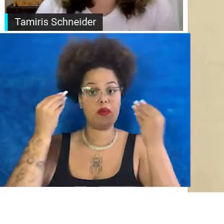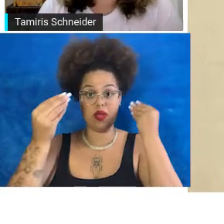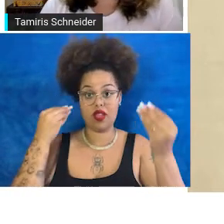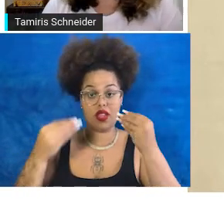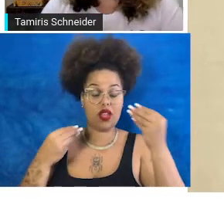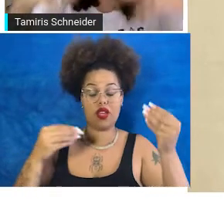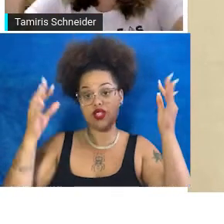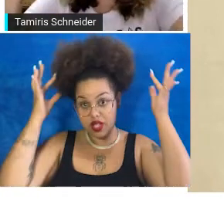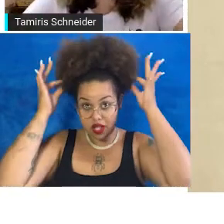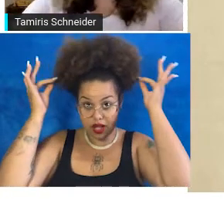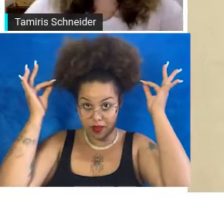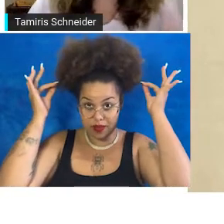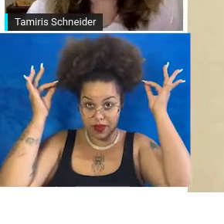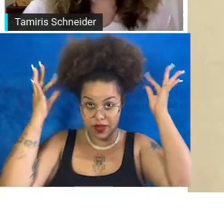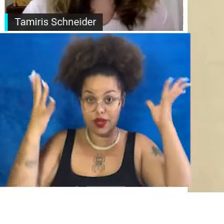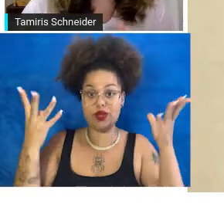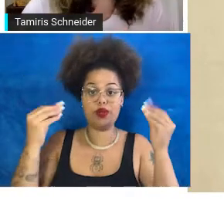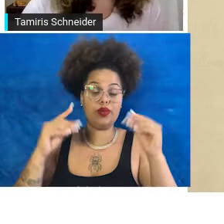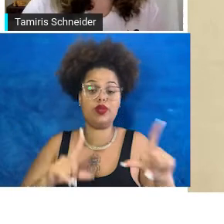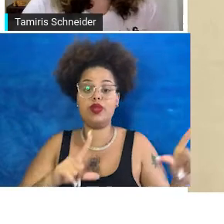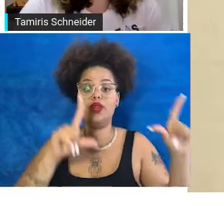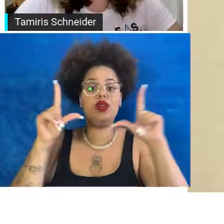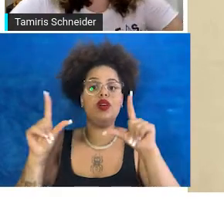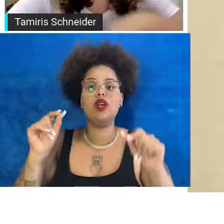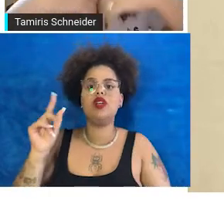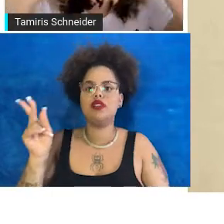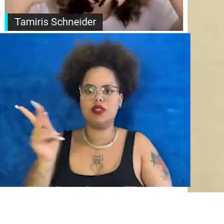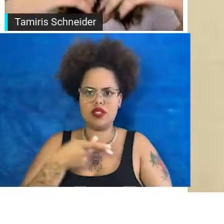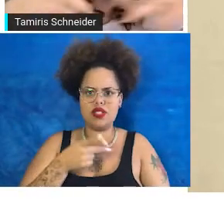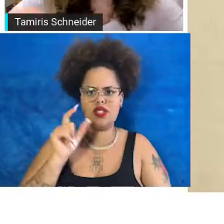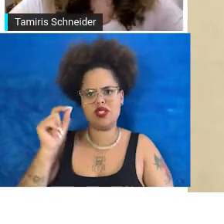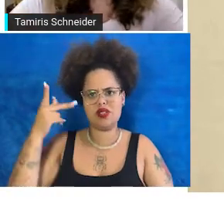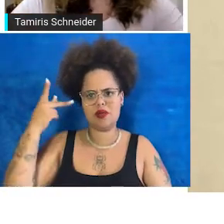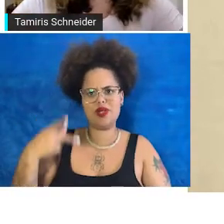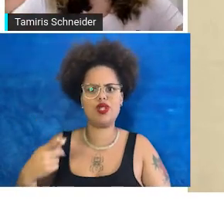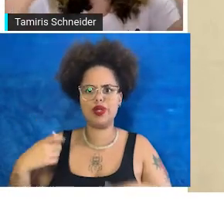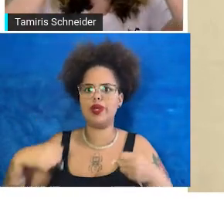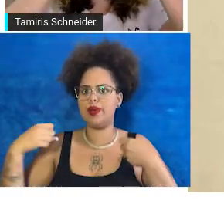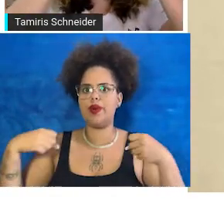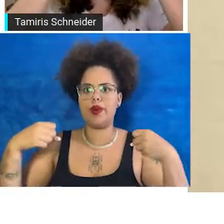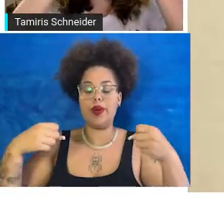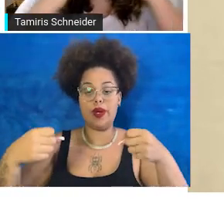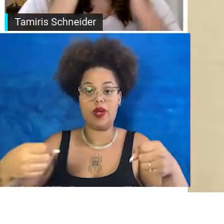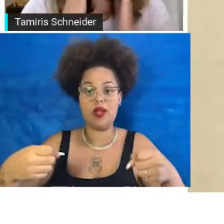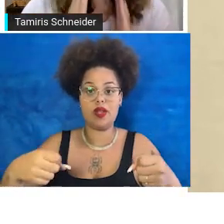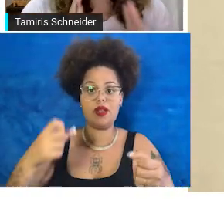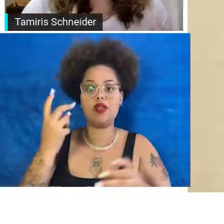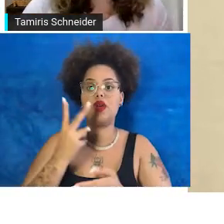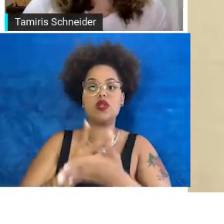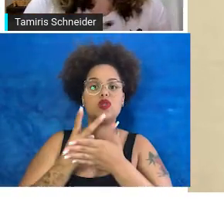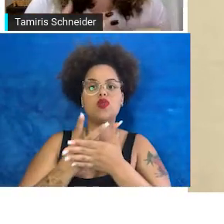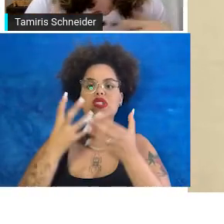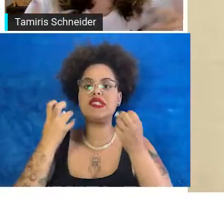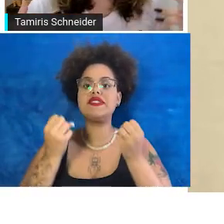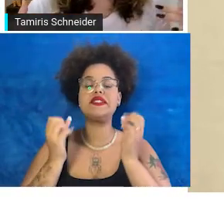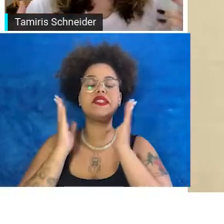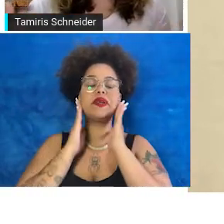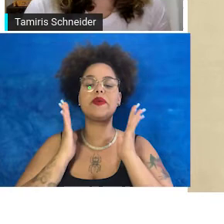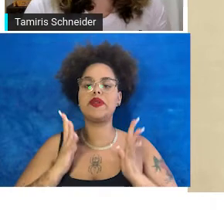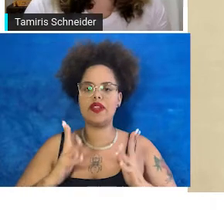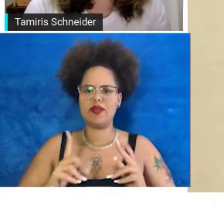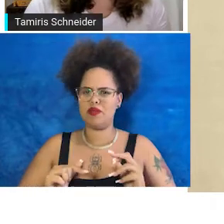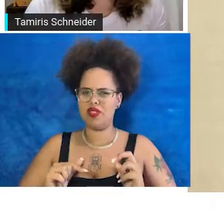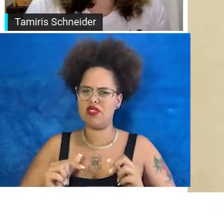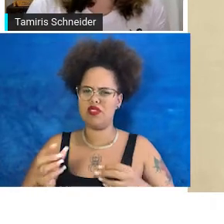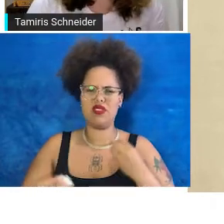cabelo. Nossa, imprime muito na tela o que está acontecendo. Se o personagem está correndo e ele continua sequinho, ele continua limpinho,